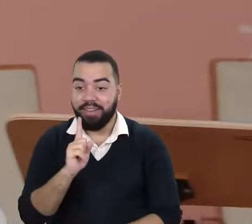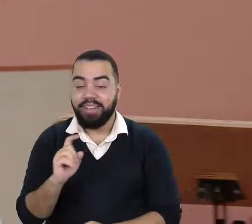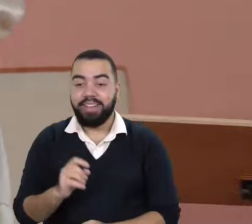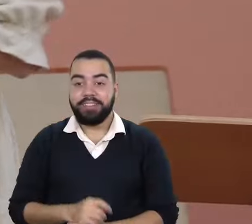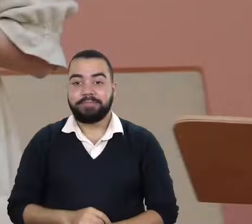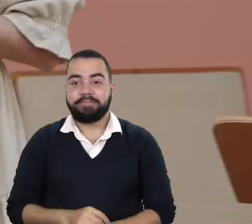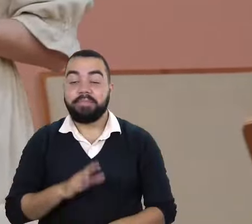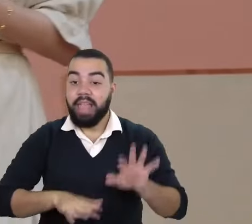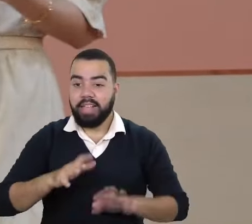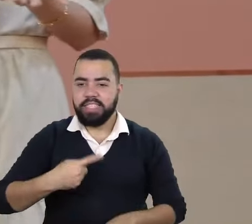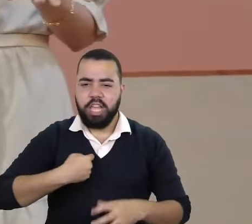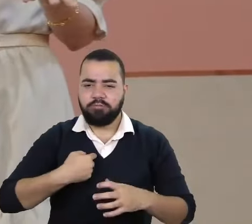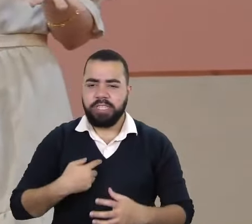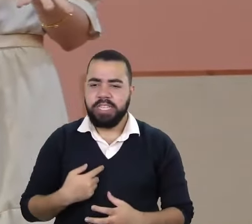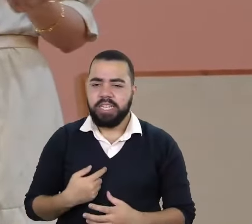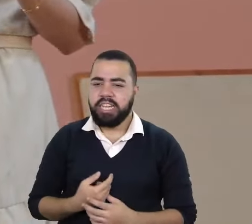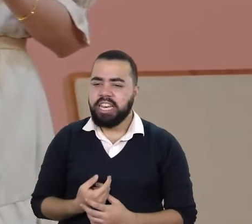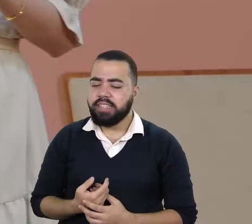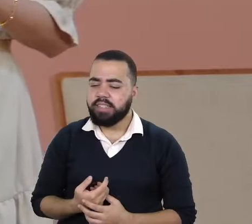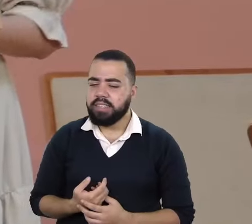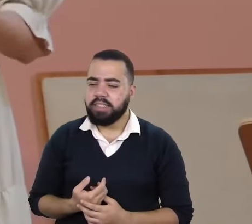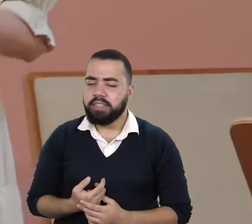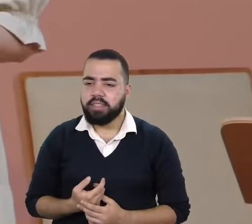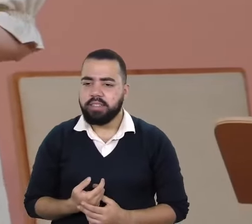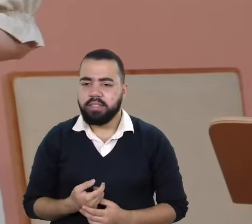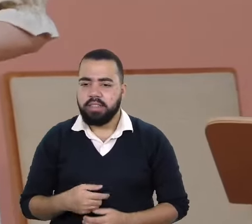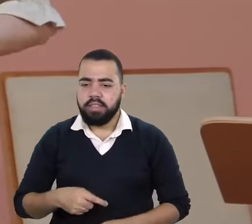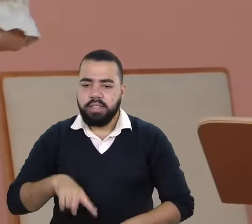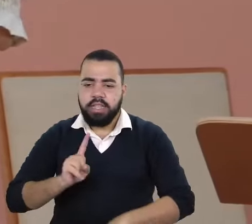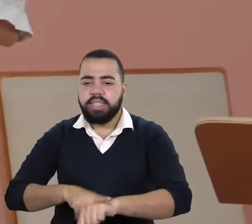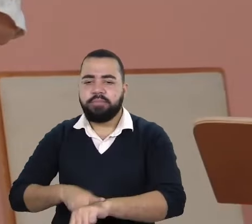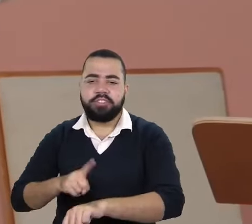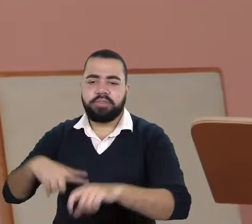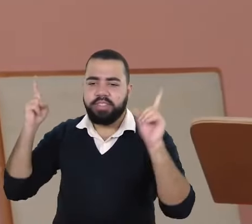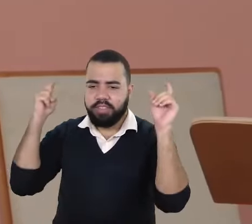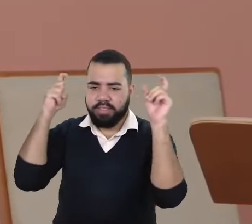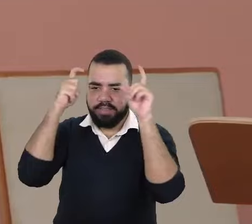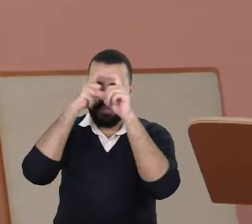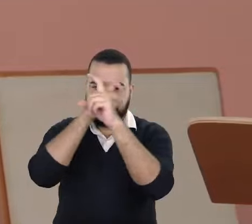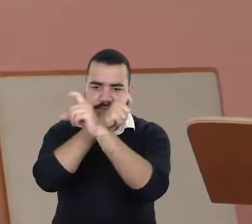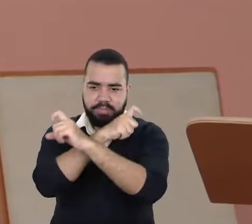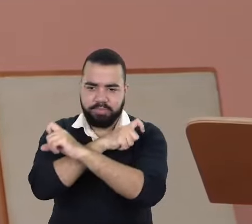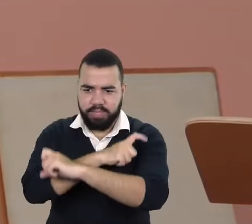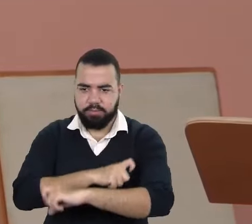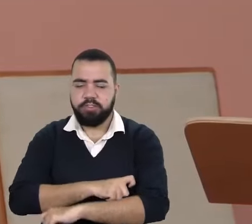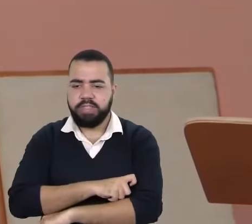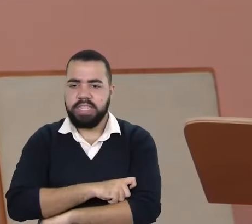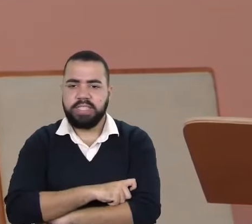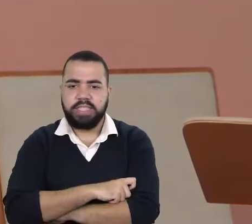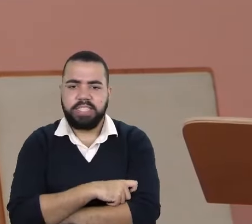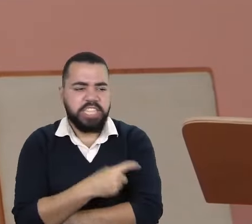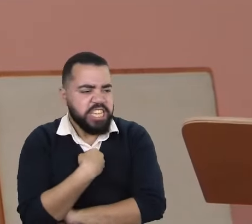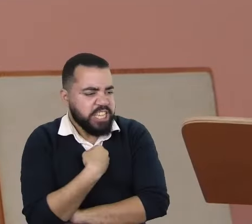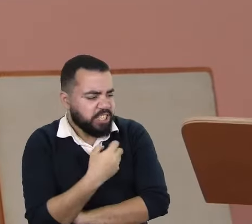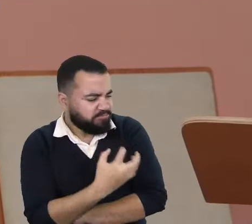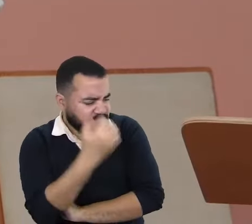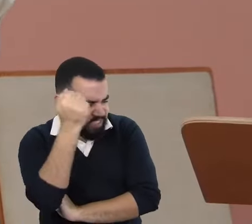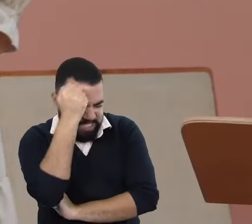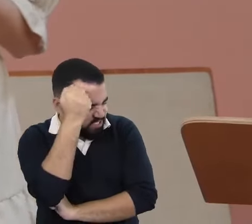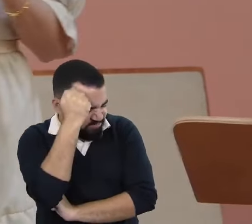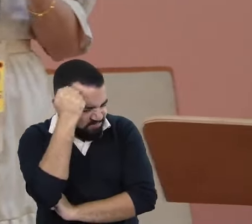Eu lembro quando eu tinha crise sensorial, porque eu também tinha quando era criança, e era pior, porque eu me jogava no chão, e ninguém sabia o motivo, por quê, e eu queria tacar minha cabeça na